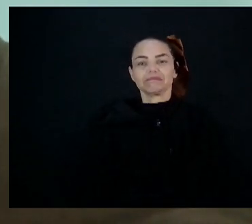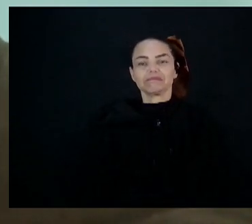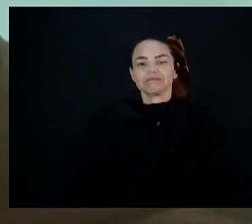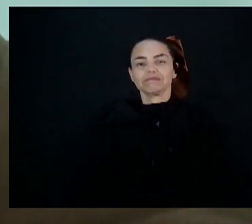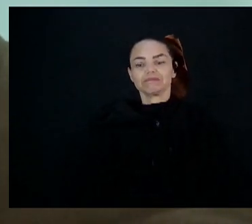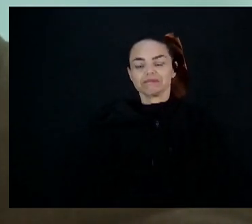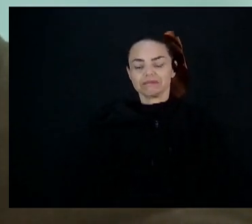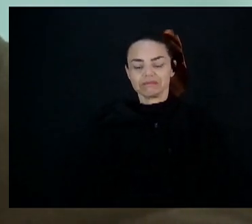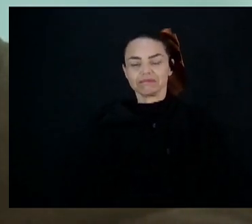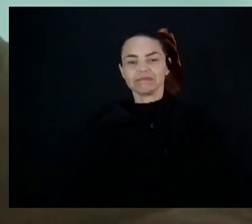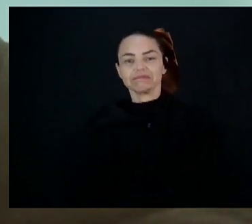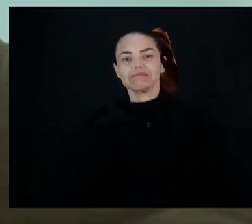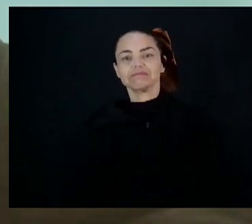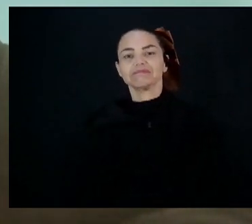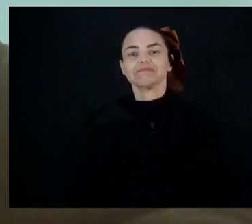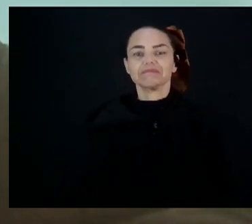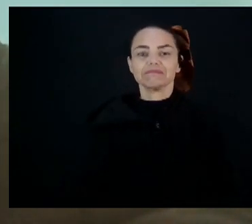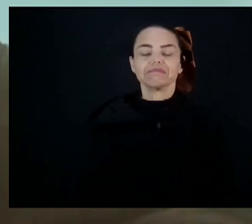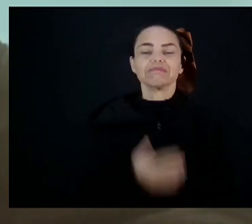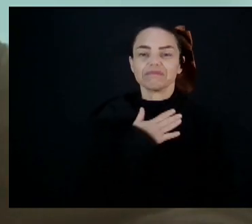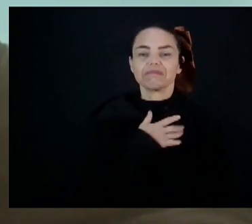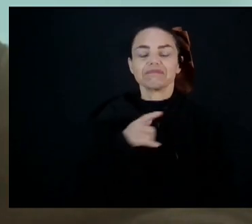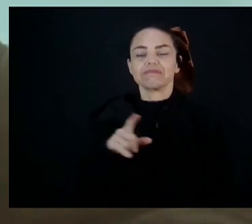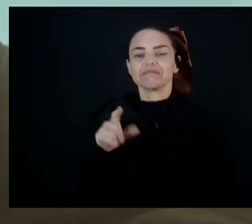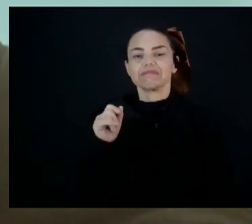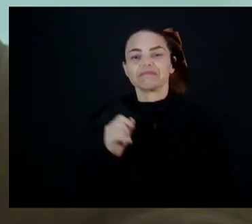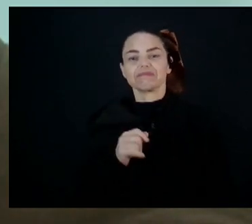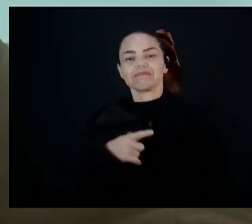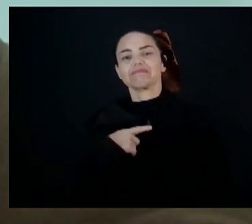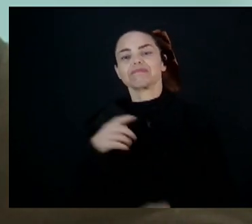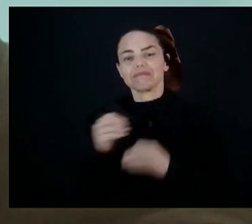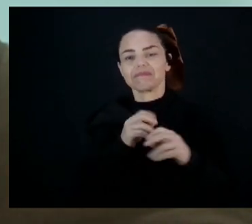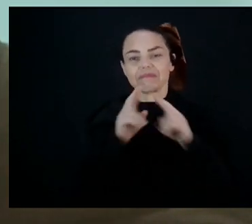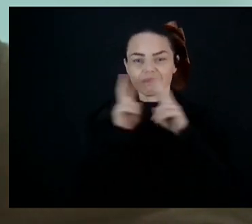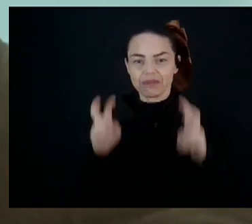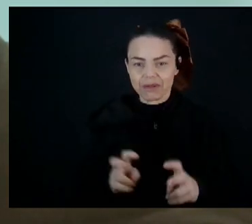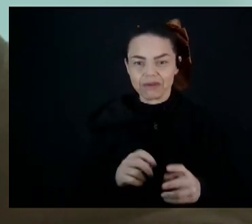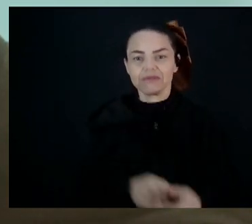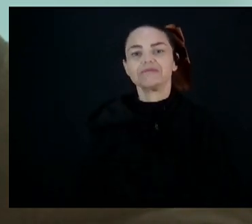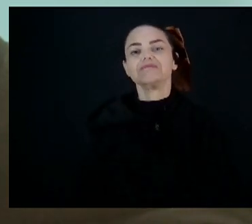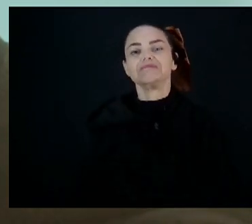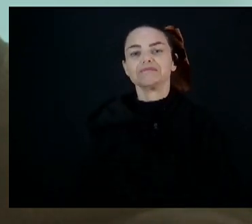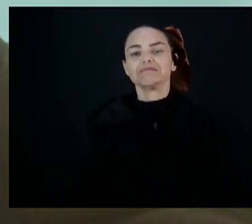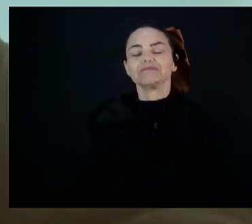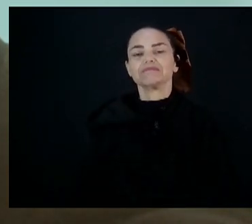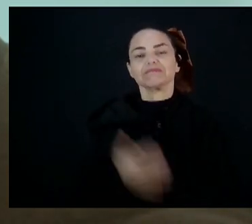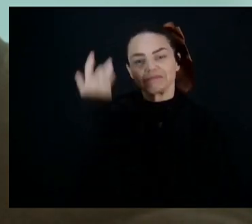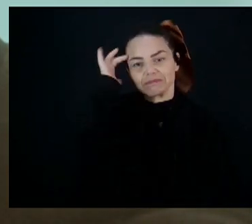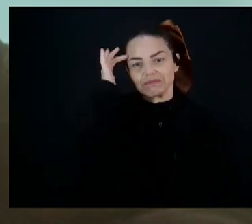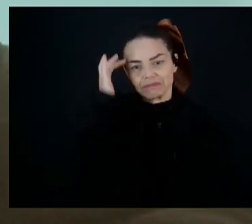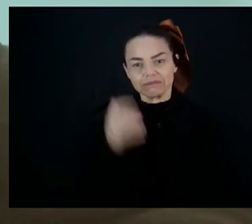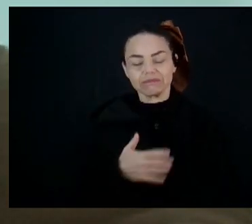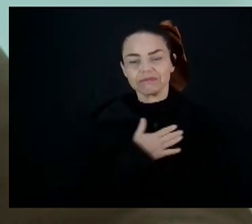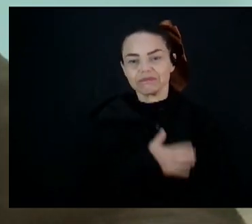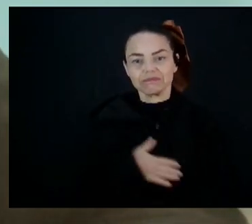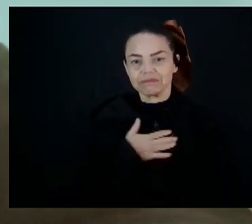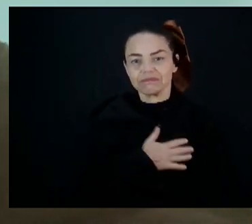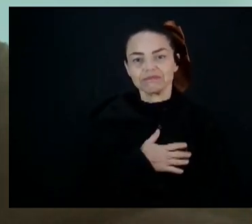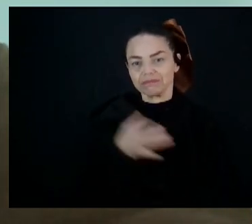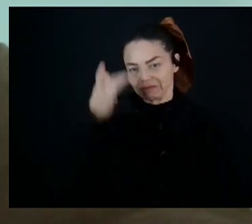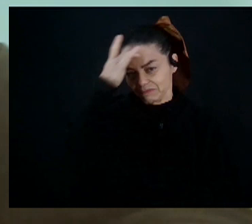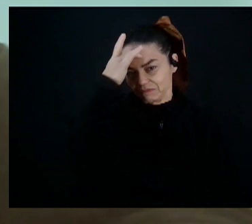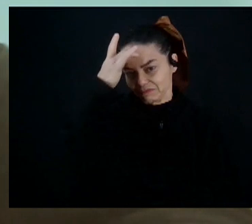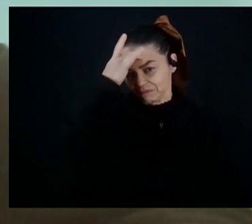uma opção fantástica de você trazer esse tema, e eu acho que sono é muito disso, é muito de conscientização, é muito